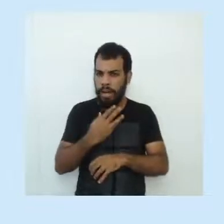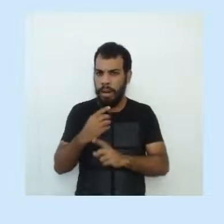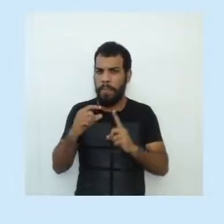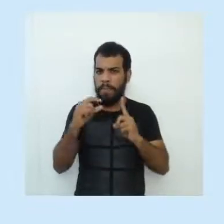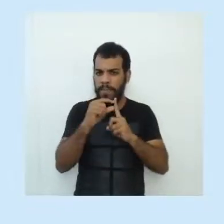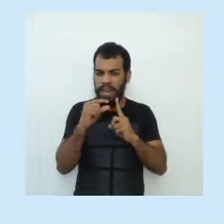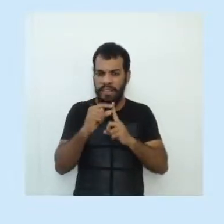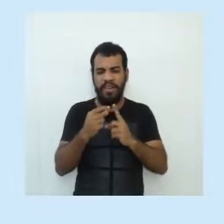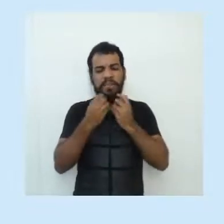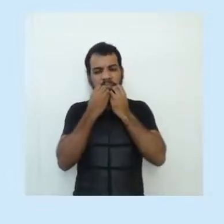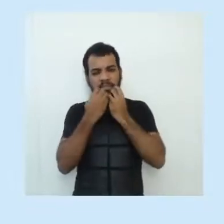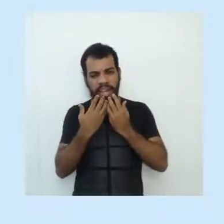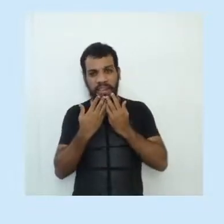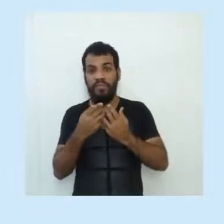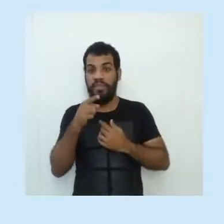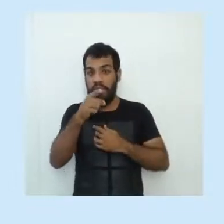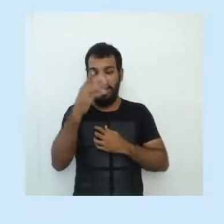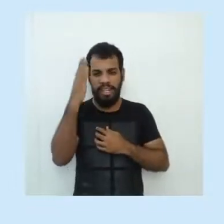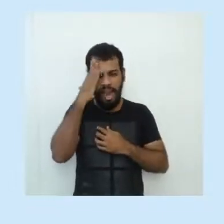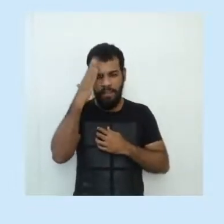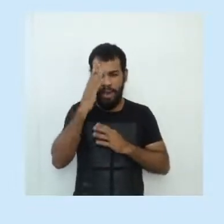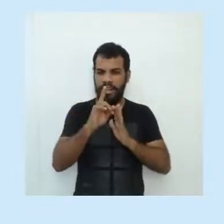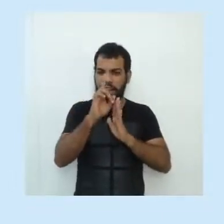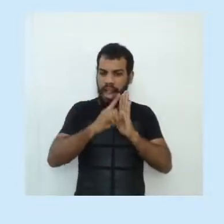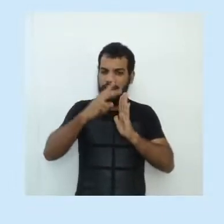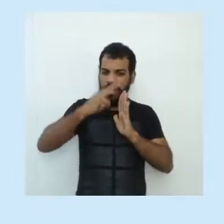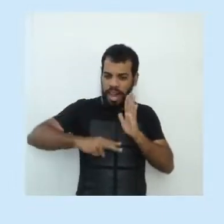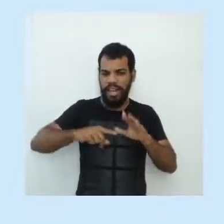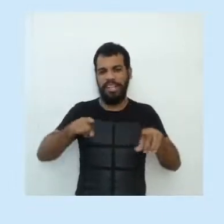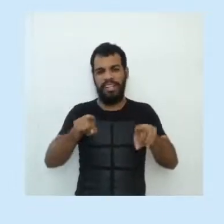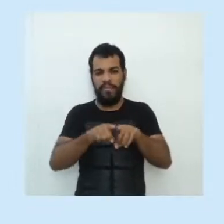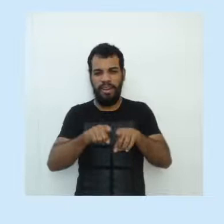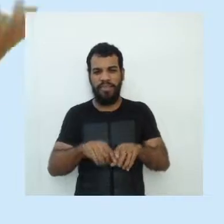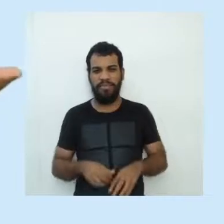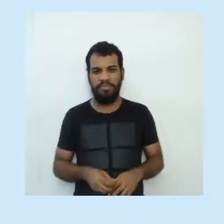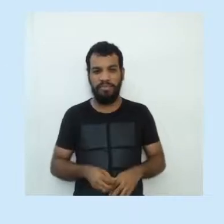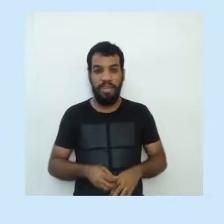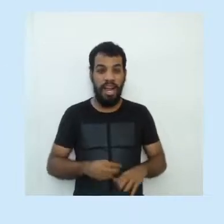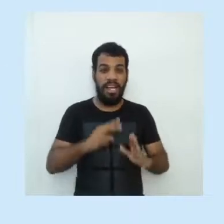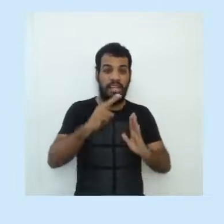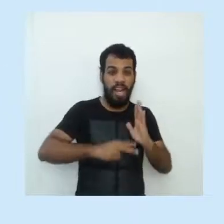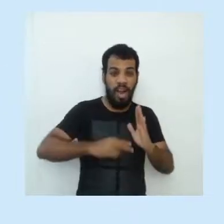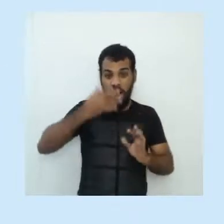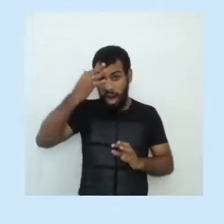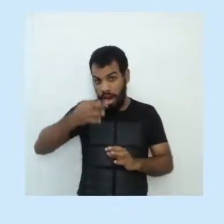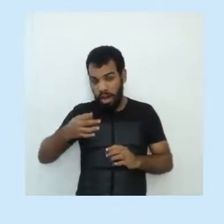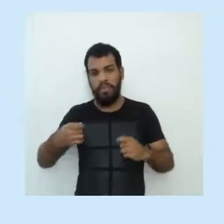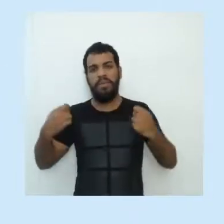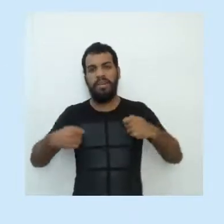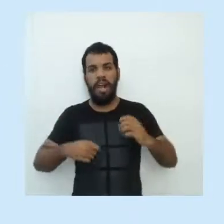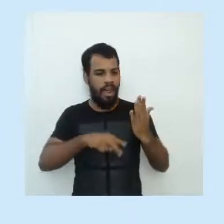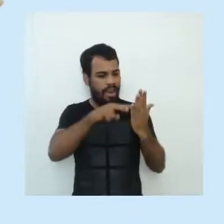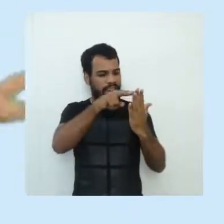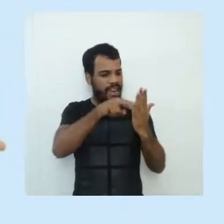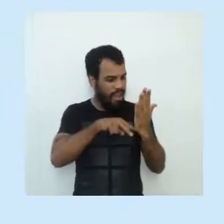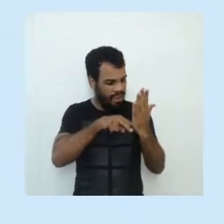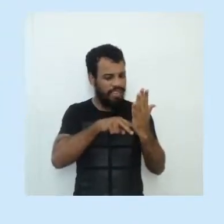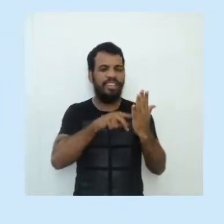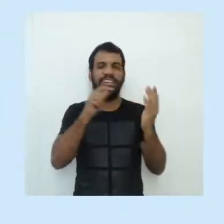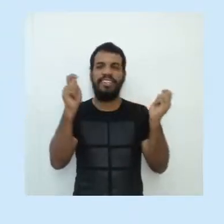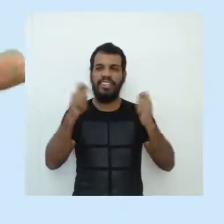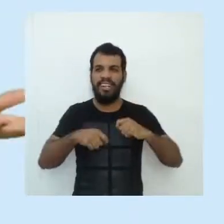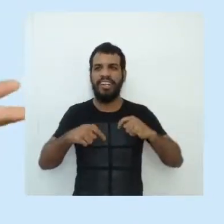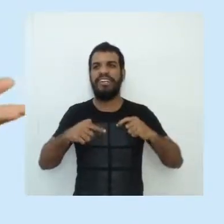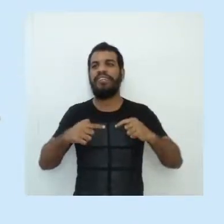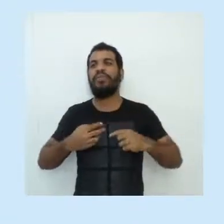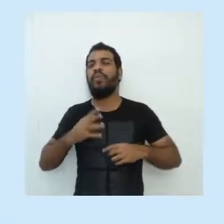como também é seu direito saber ler. Conseguir ler e compreender, porque lendo a gente se apropria de todos